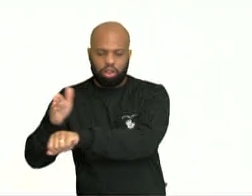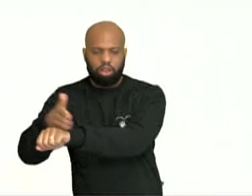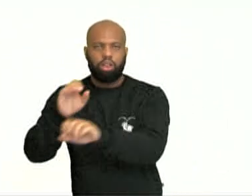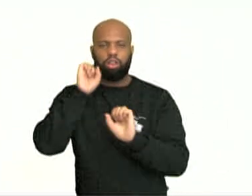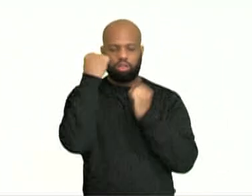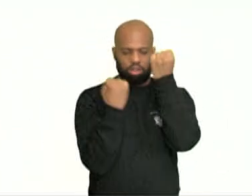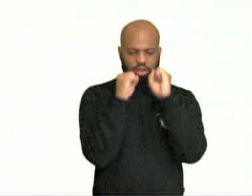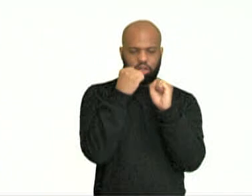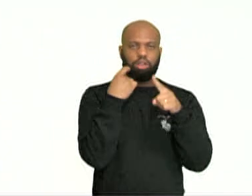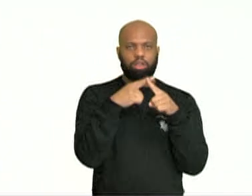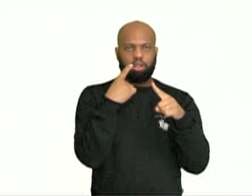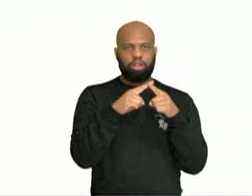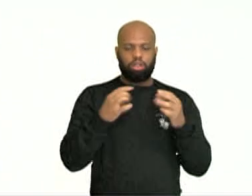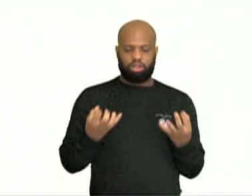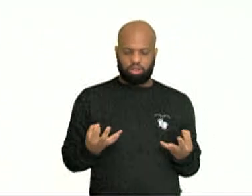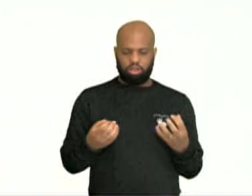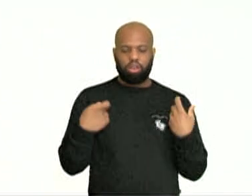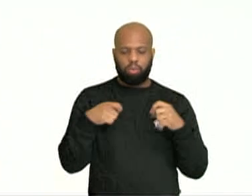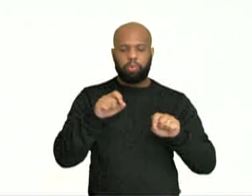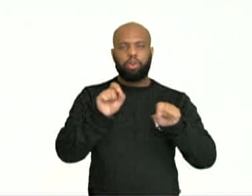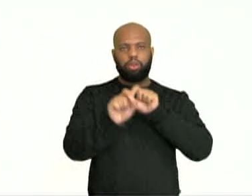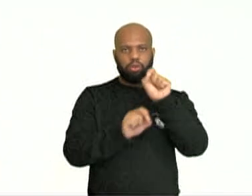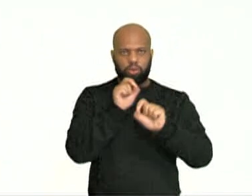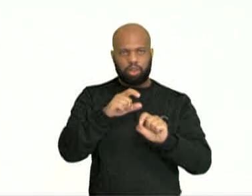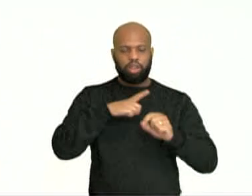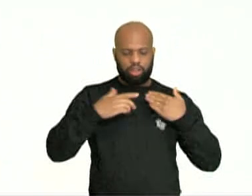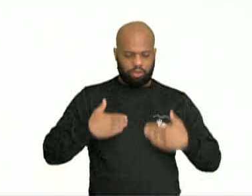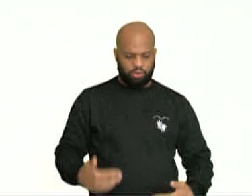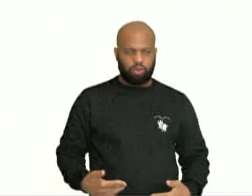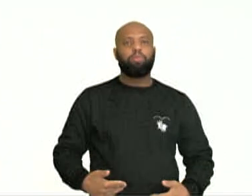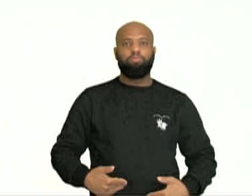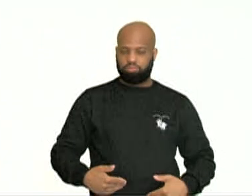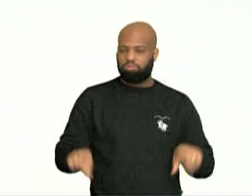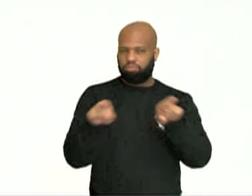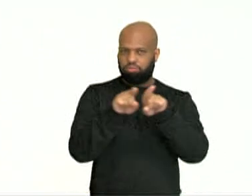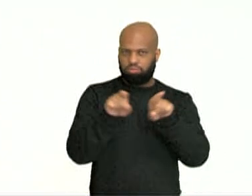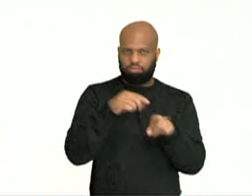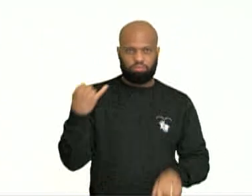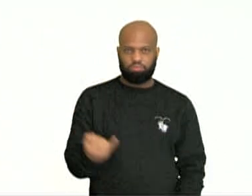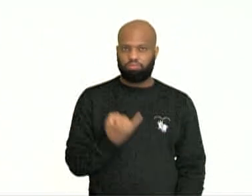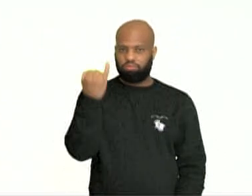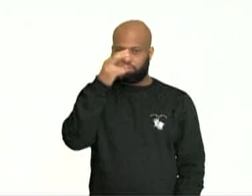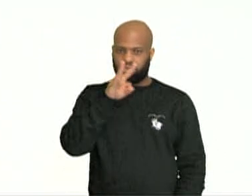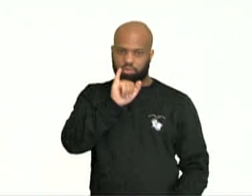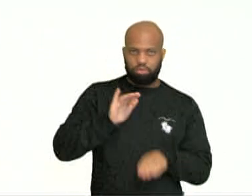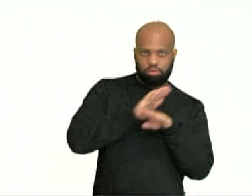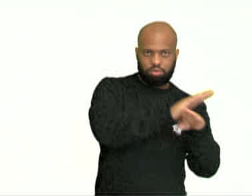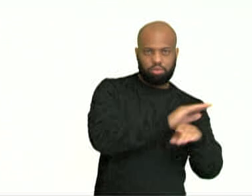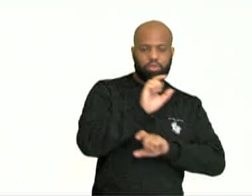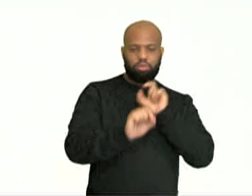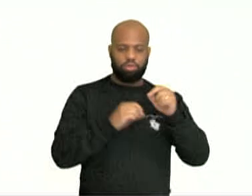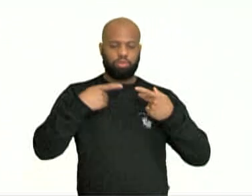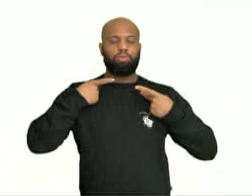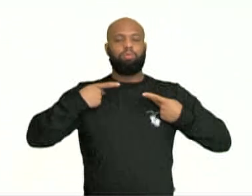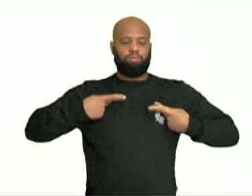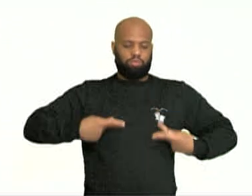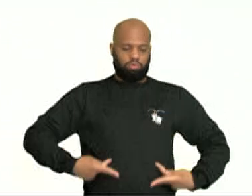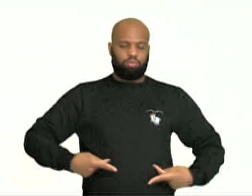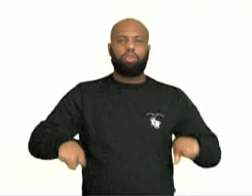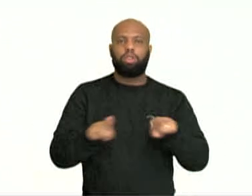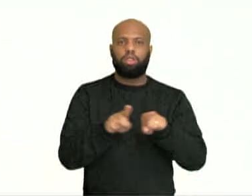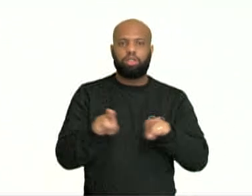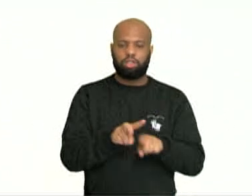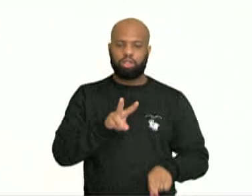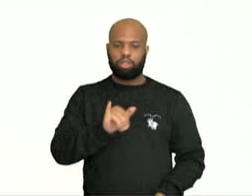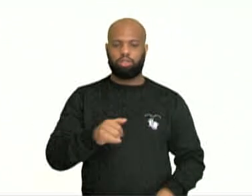yoga é uma prática que ela requer muito do nosso corpo físico também, ela vai auxiliar muito, principalmente nas posturas, para nós